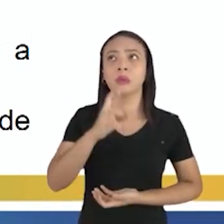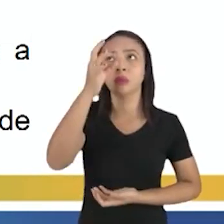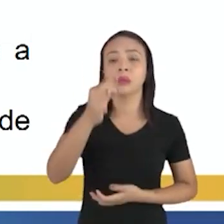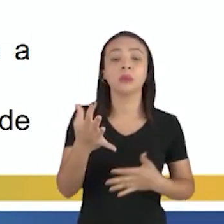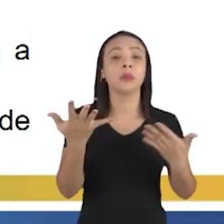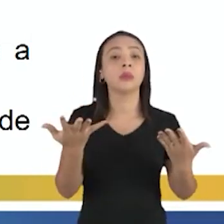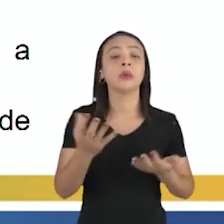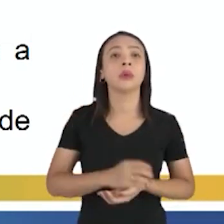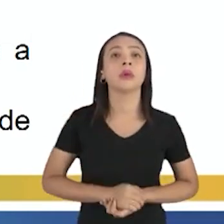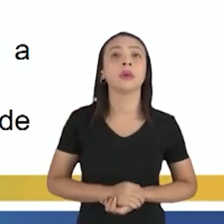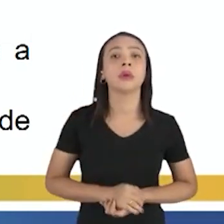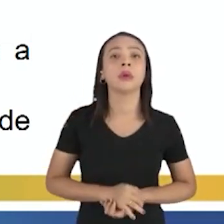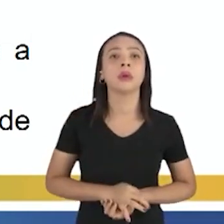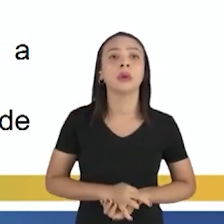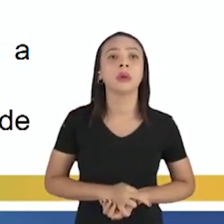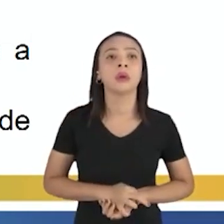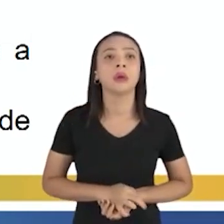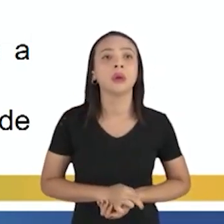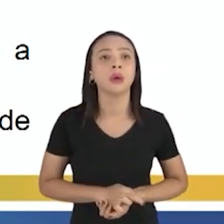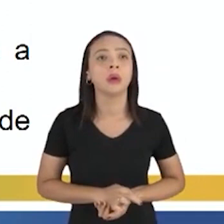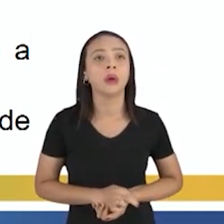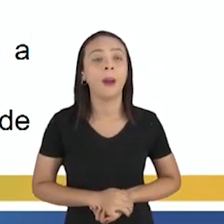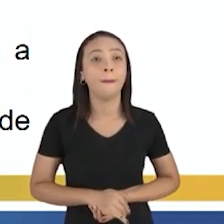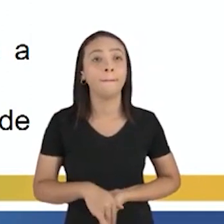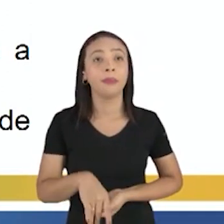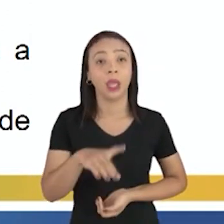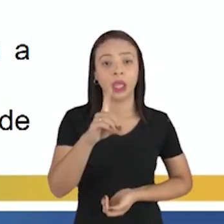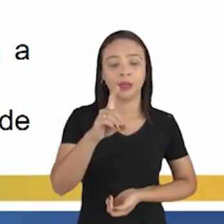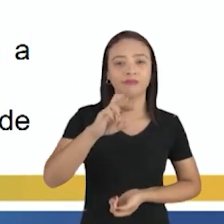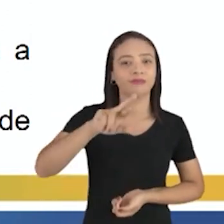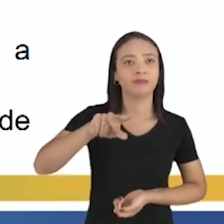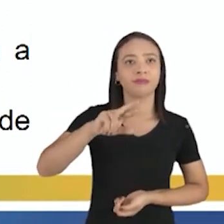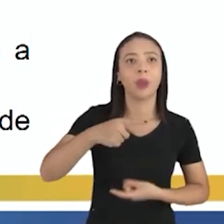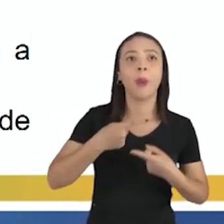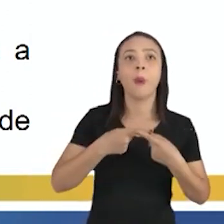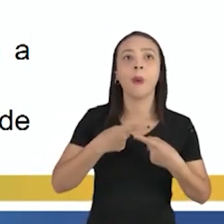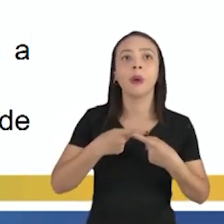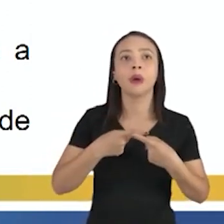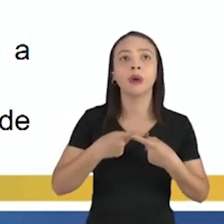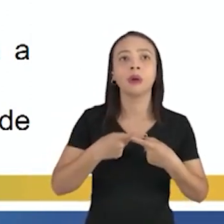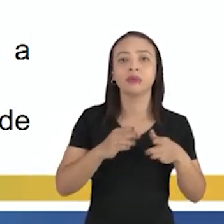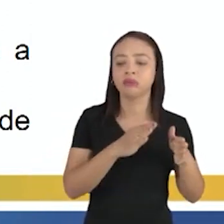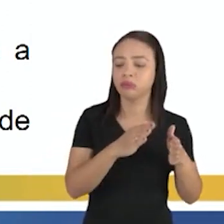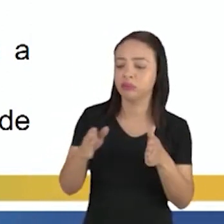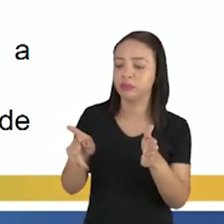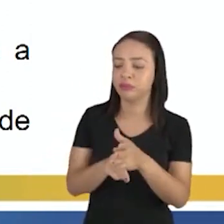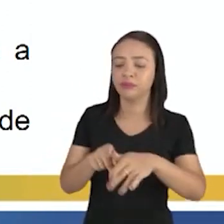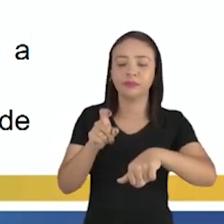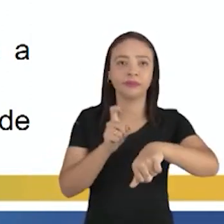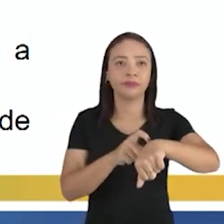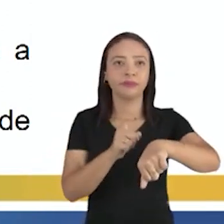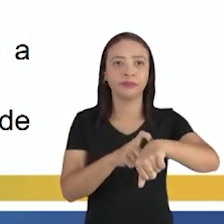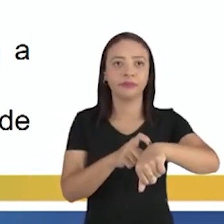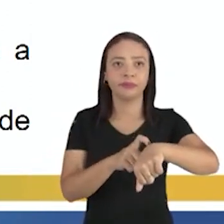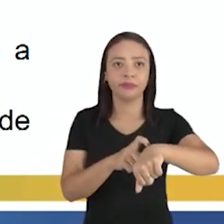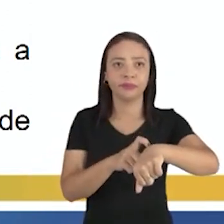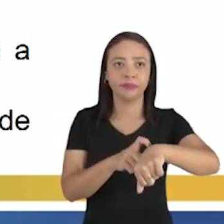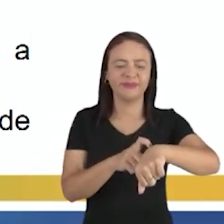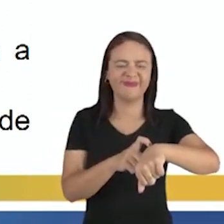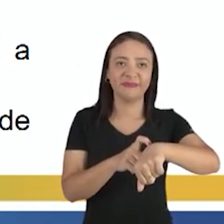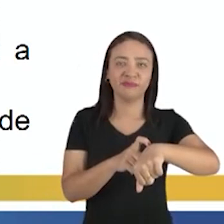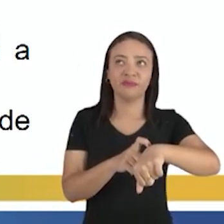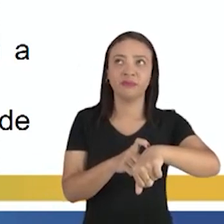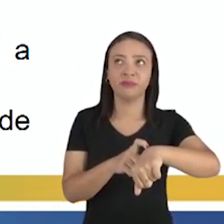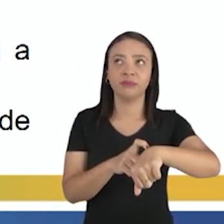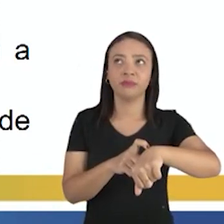correta? Primeiramente, o que eu digo para vocês, a D não é. Por quê? Porque ele vai falar em sequência temporal.